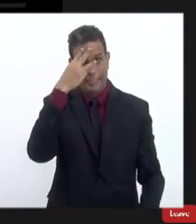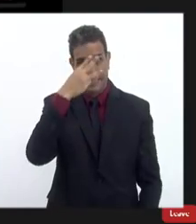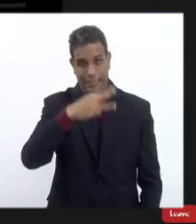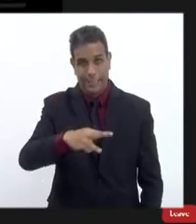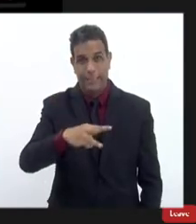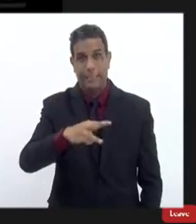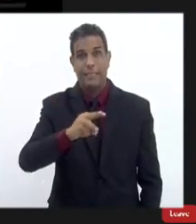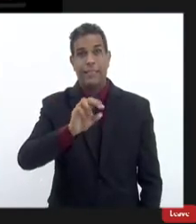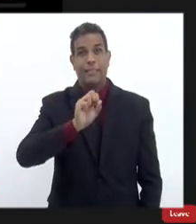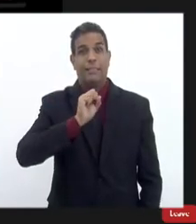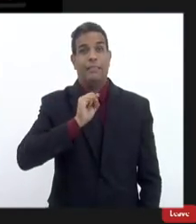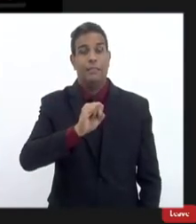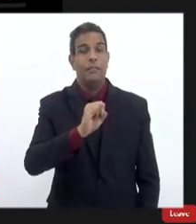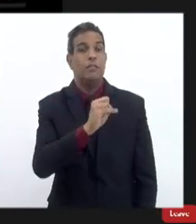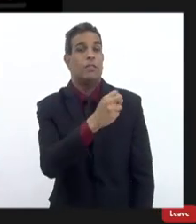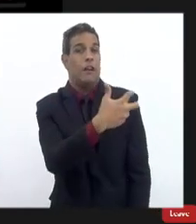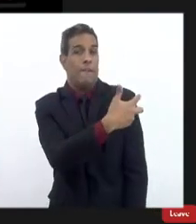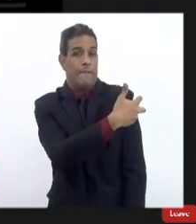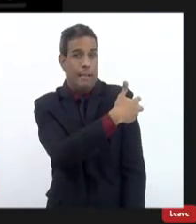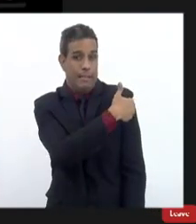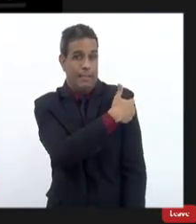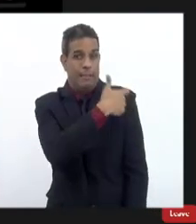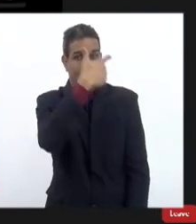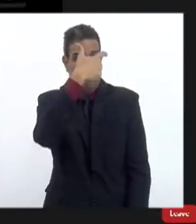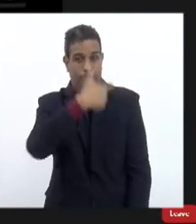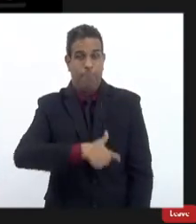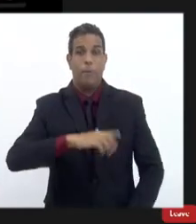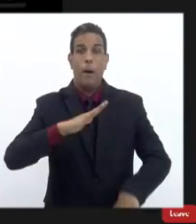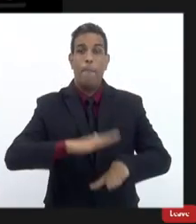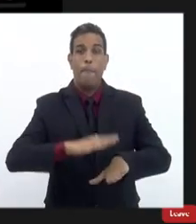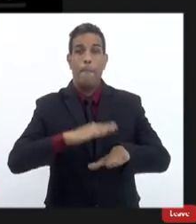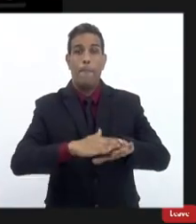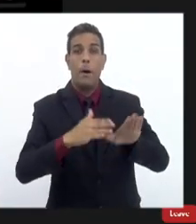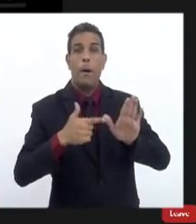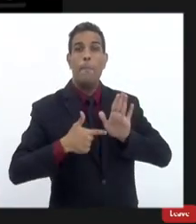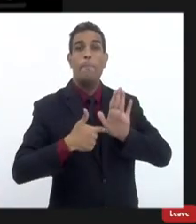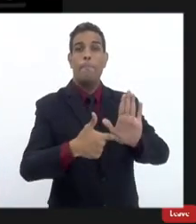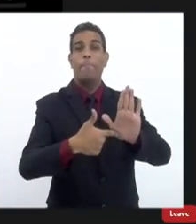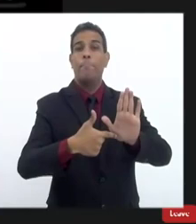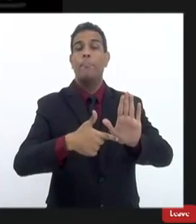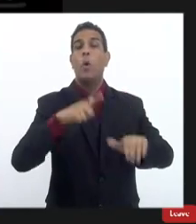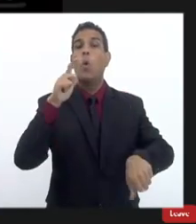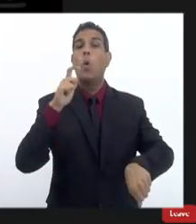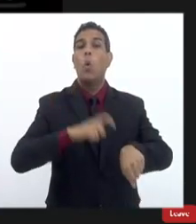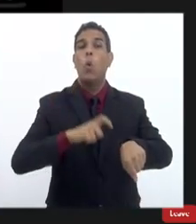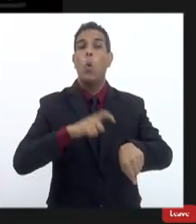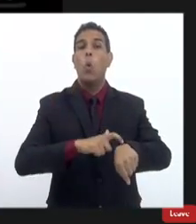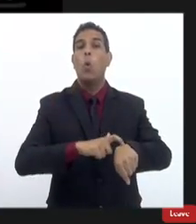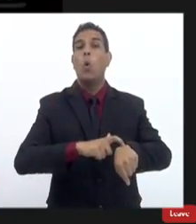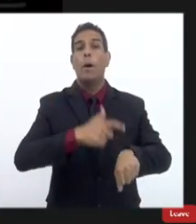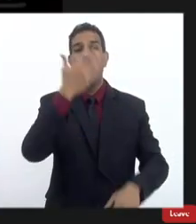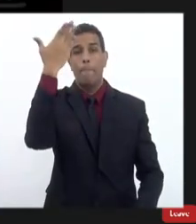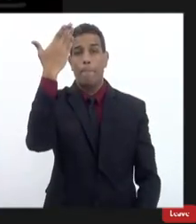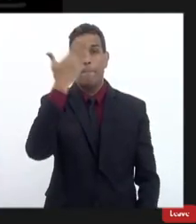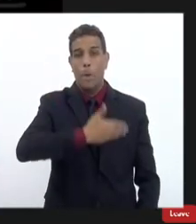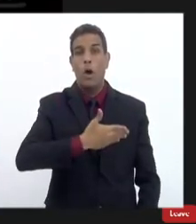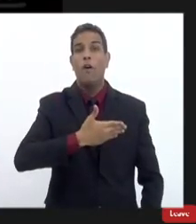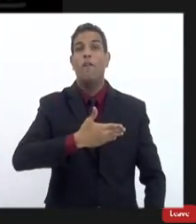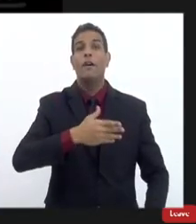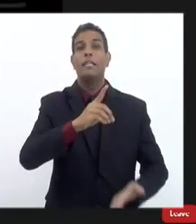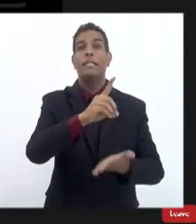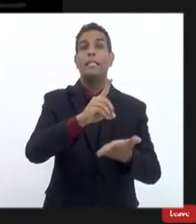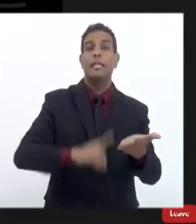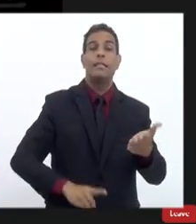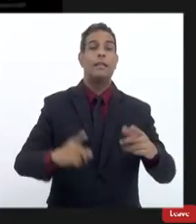após o ciclo de vacinação, tem que se apresentar imediatamente um atestado médico, e nesse